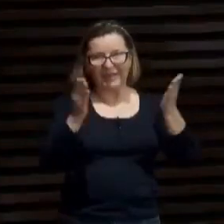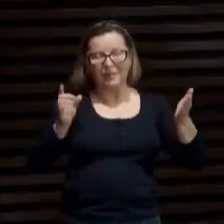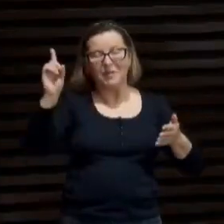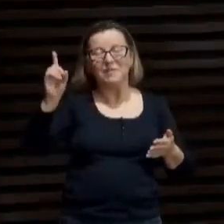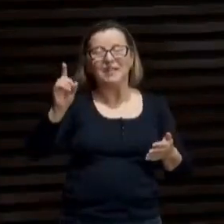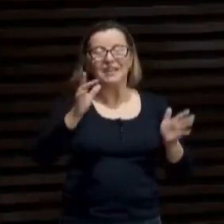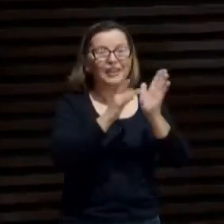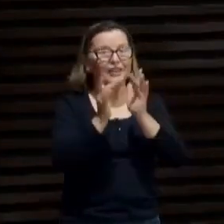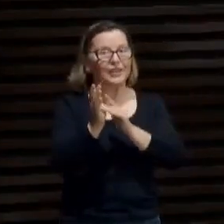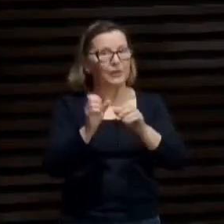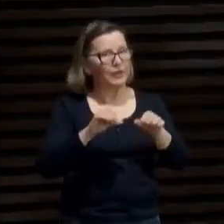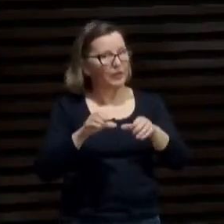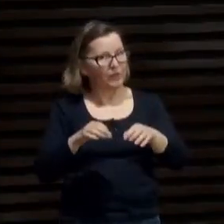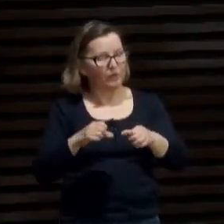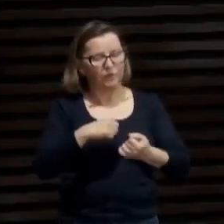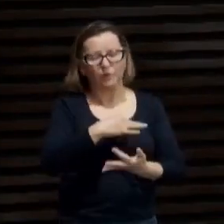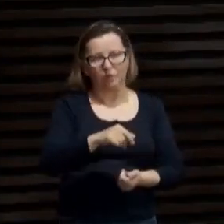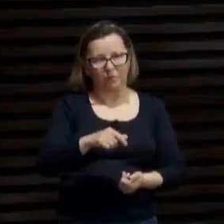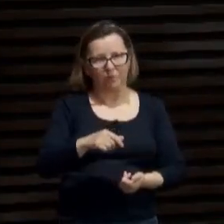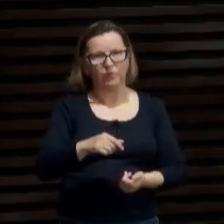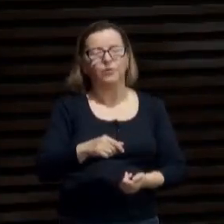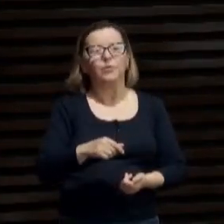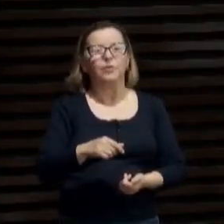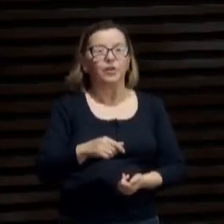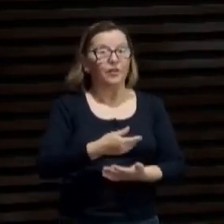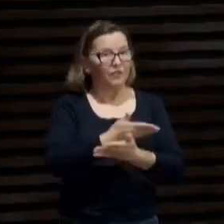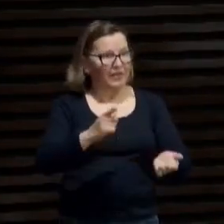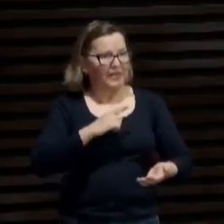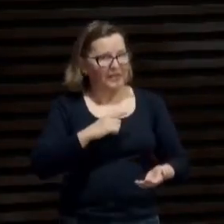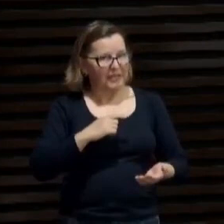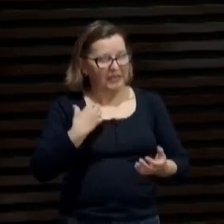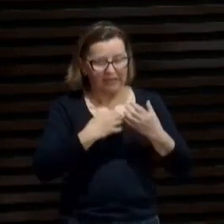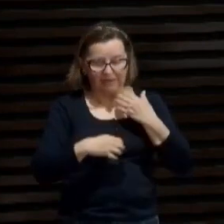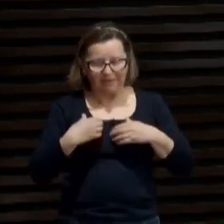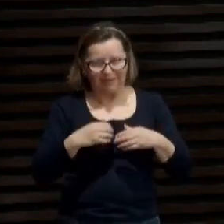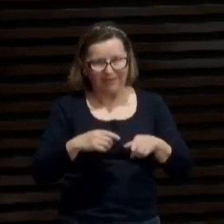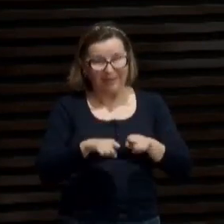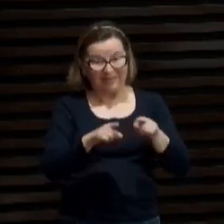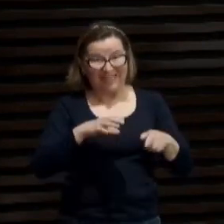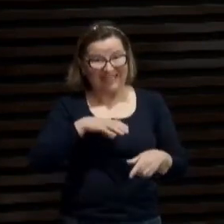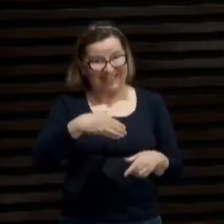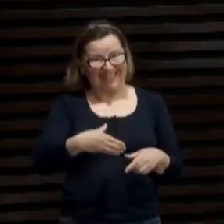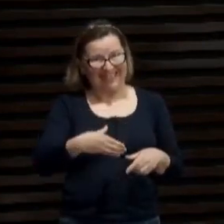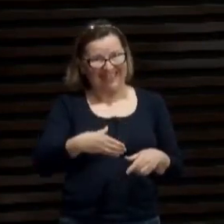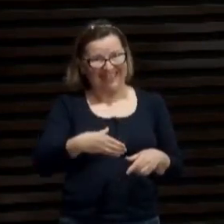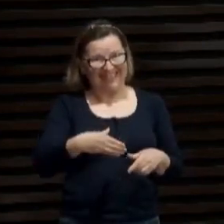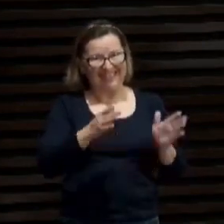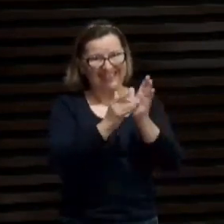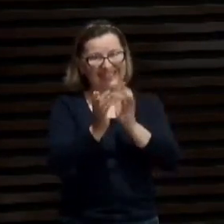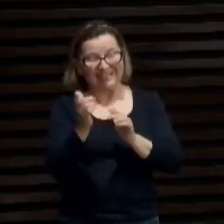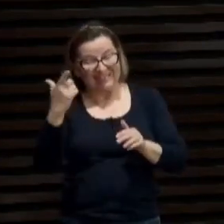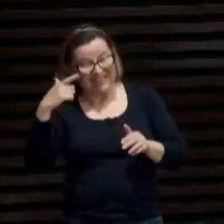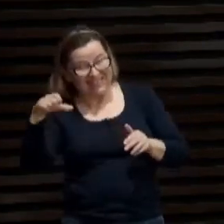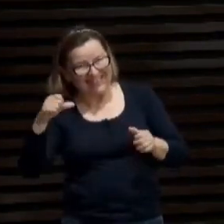que no mundo tereis aflições, mas tende bom ânimo, eu venci o mundo. Muitas são as aflições